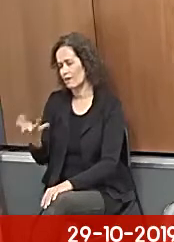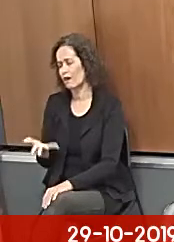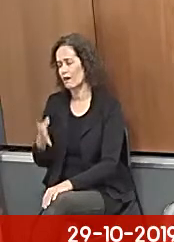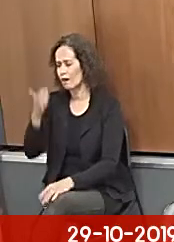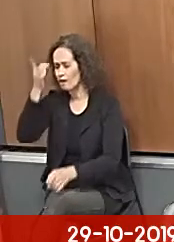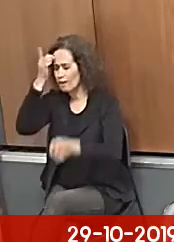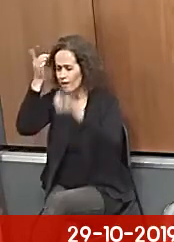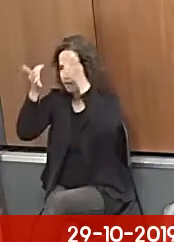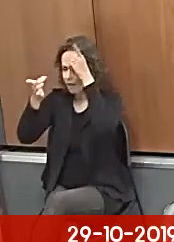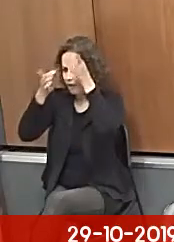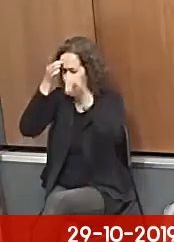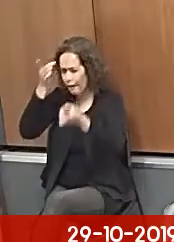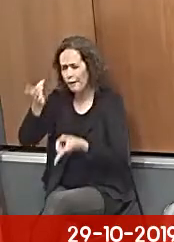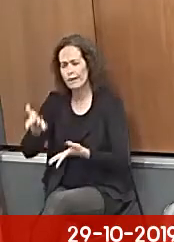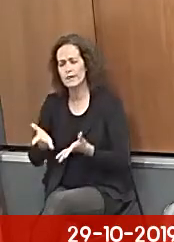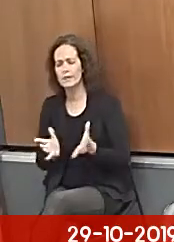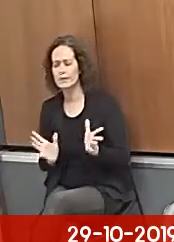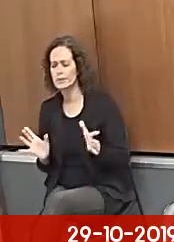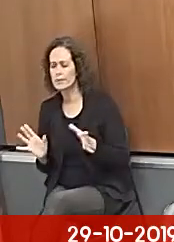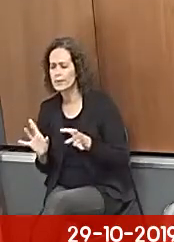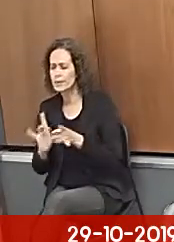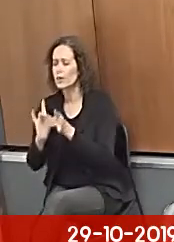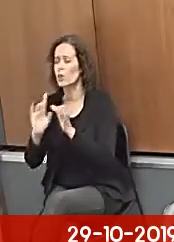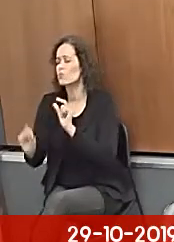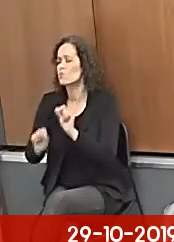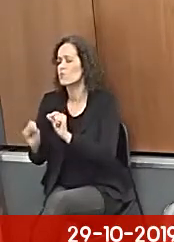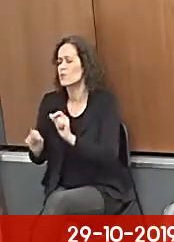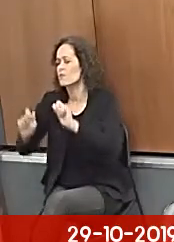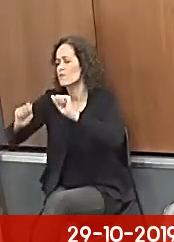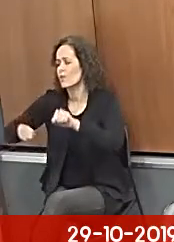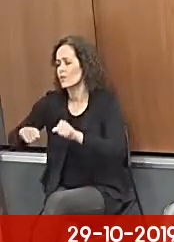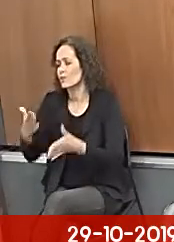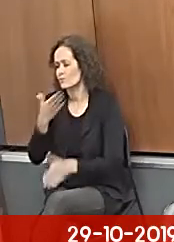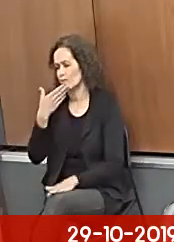do que está sendo feito, do que pode ainda ser feito, mas